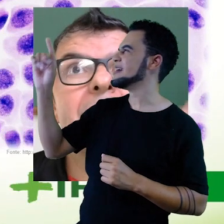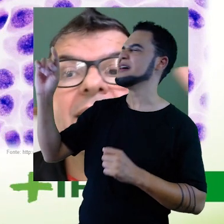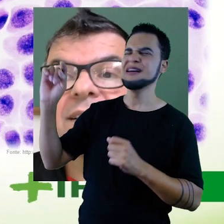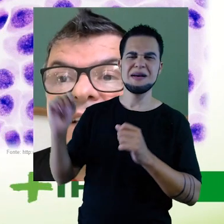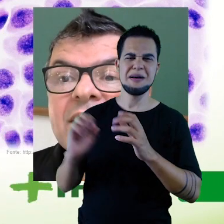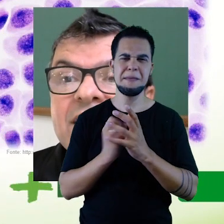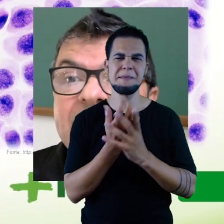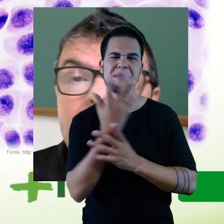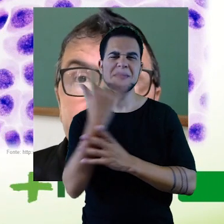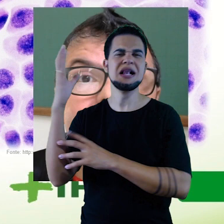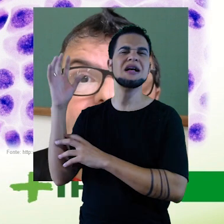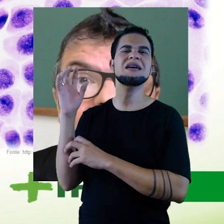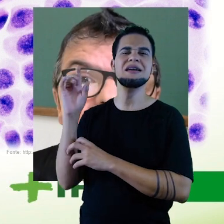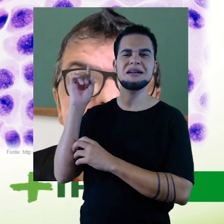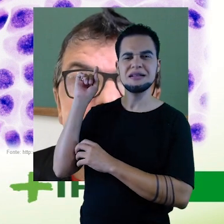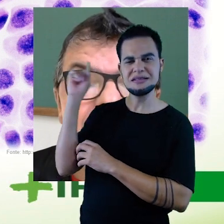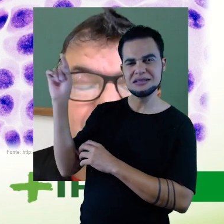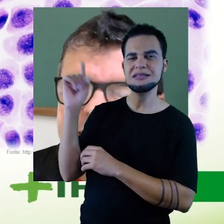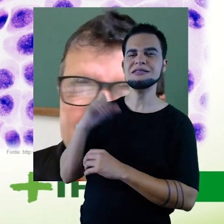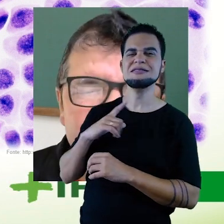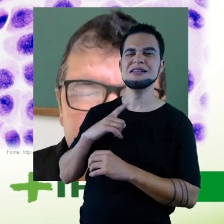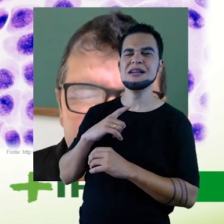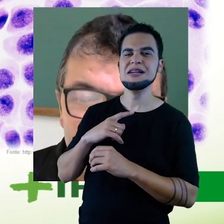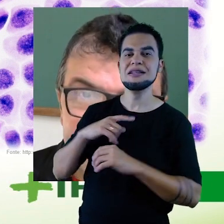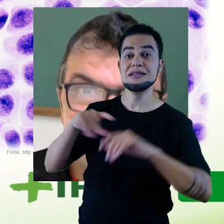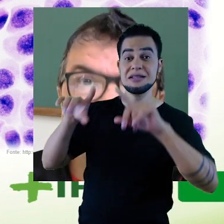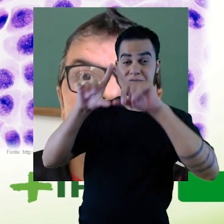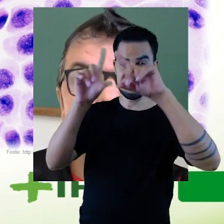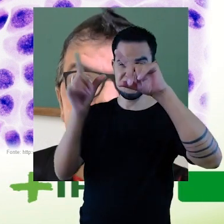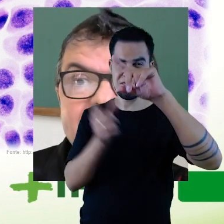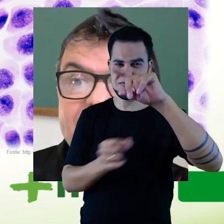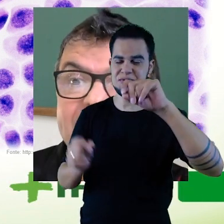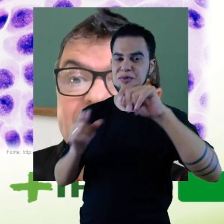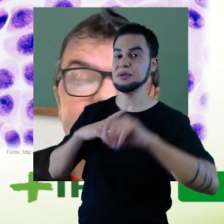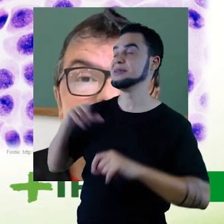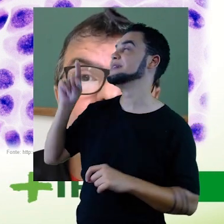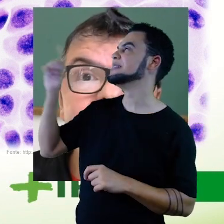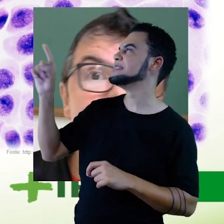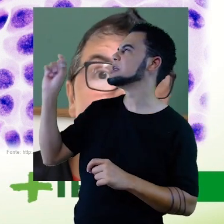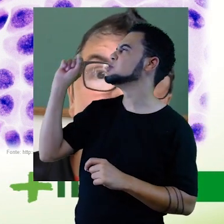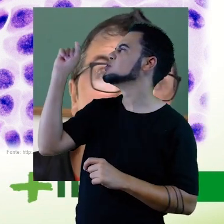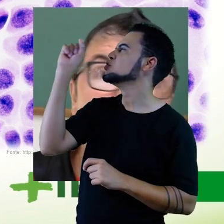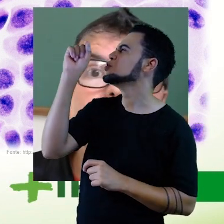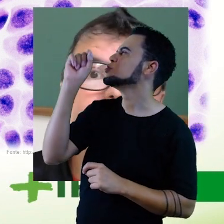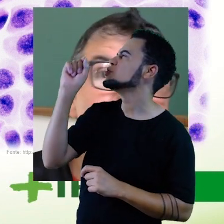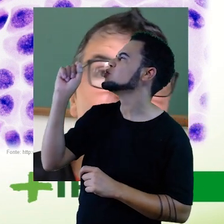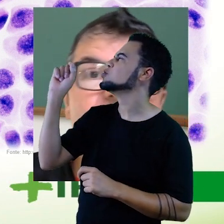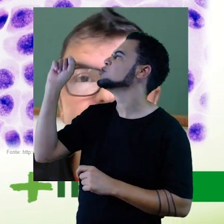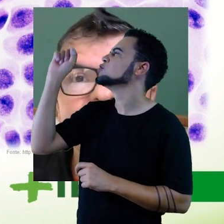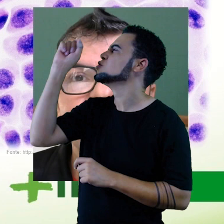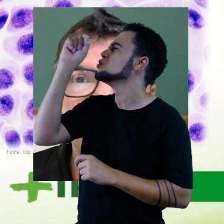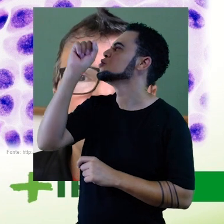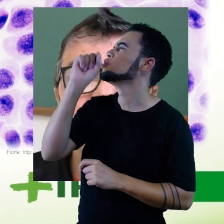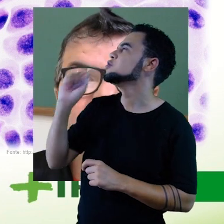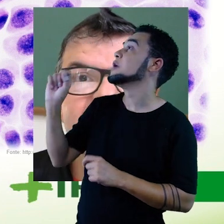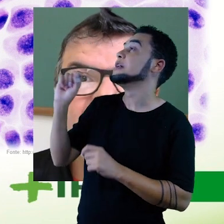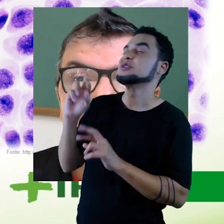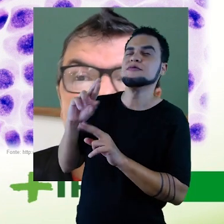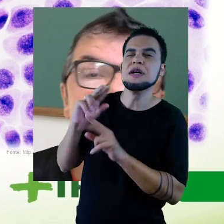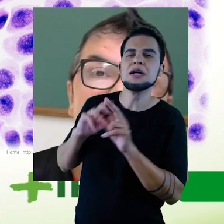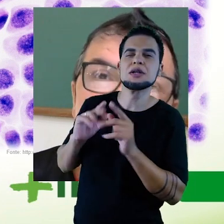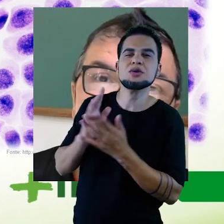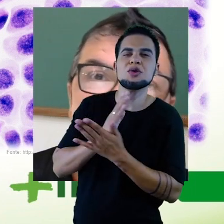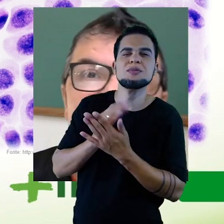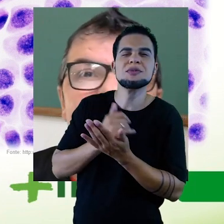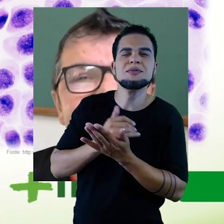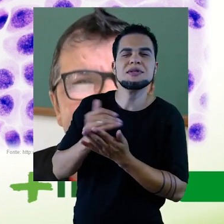na planta, na célula, na folha da planta, você tem células em diferentes momentos de divisão celular.